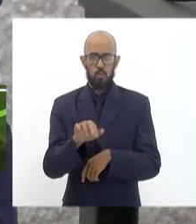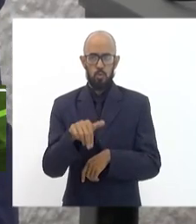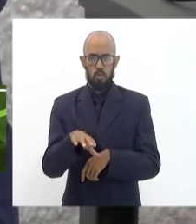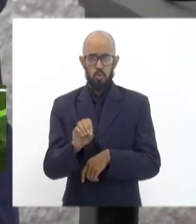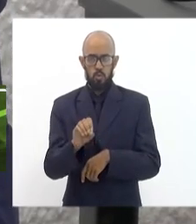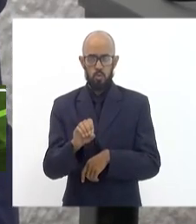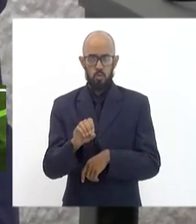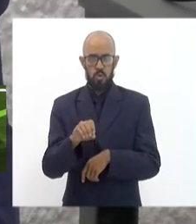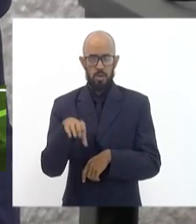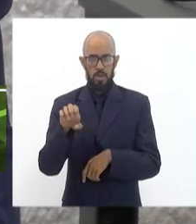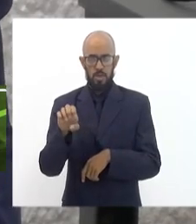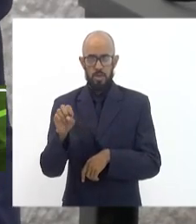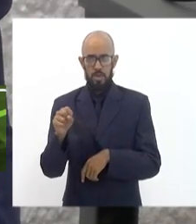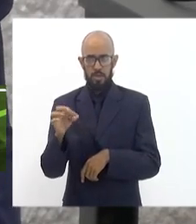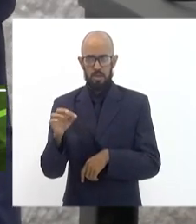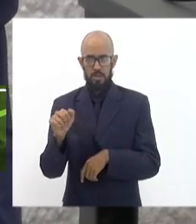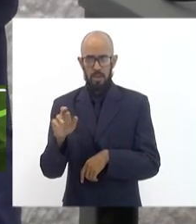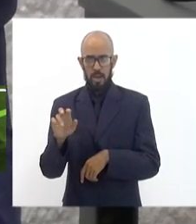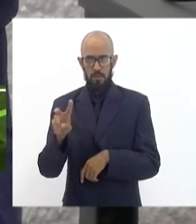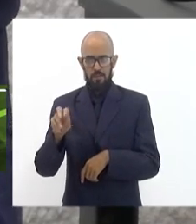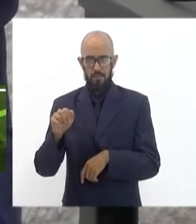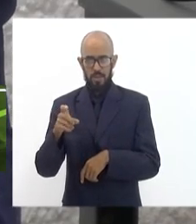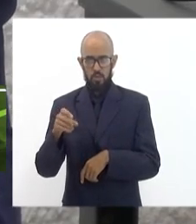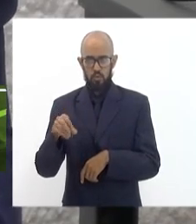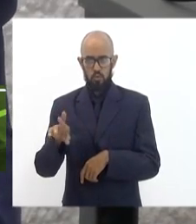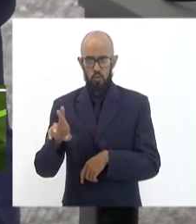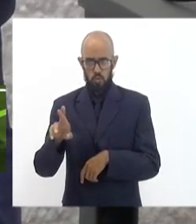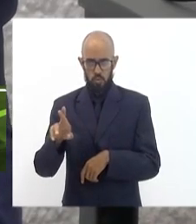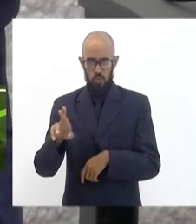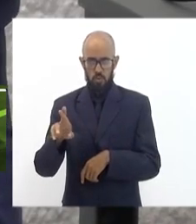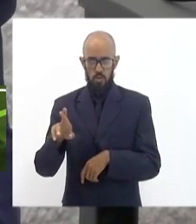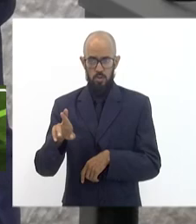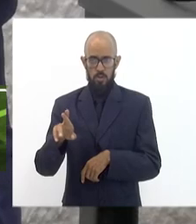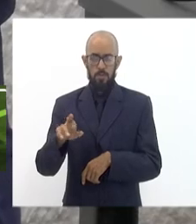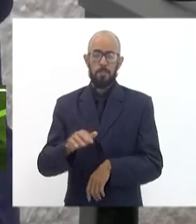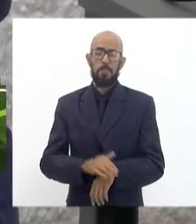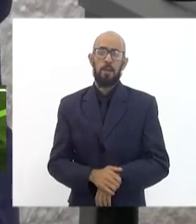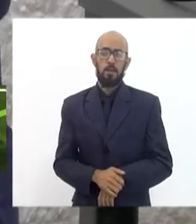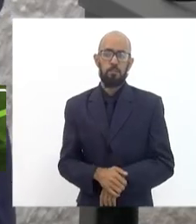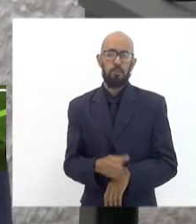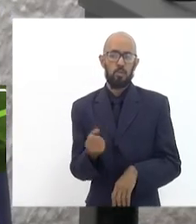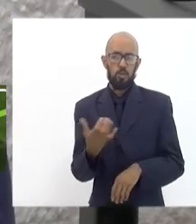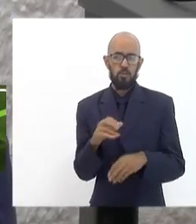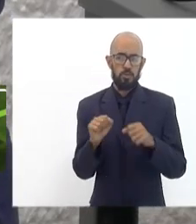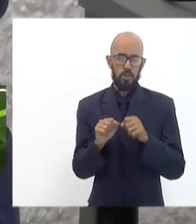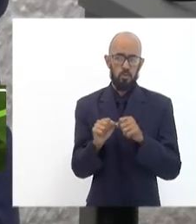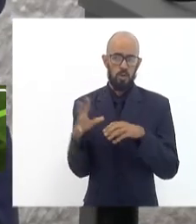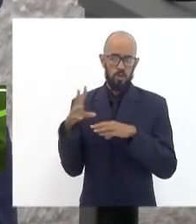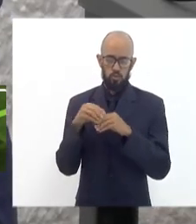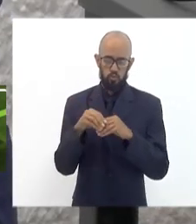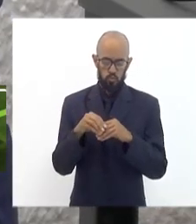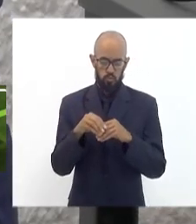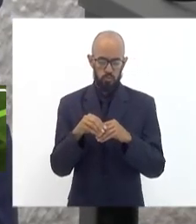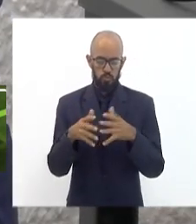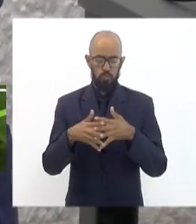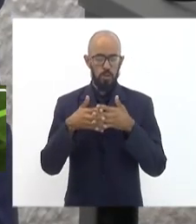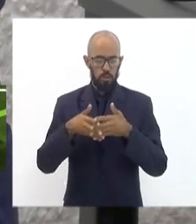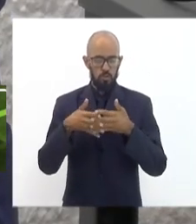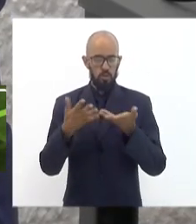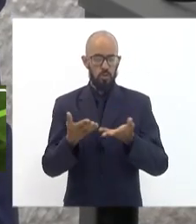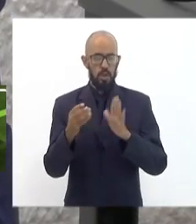e é um assunto que eu quero colocar aí na quando vou fazer o resumo de Petrópolis ainda nessa audiência